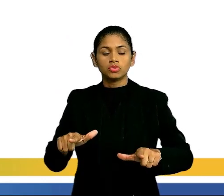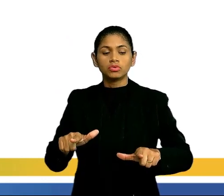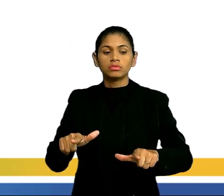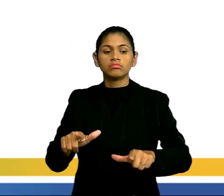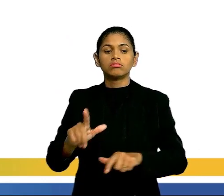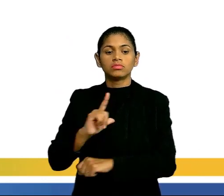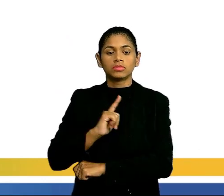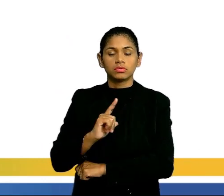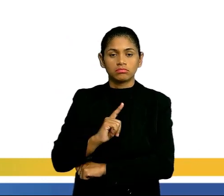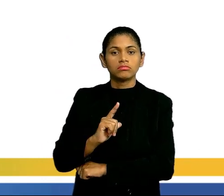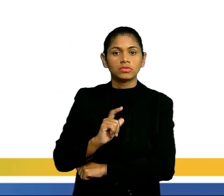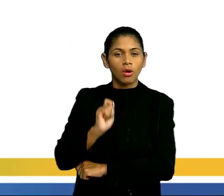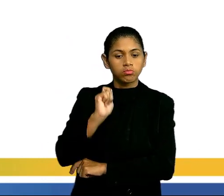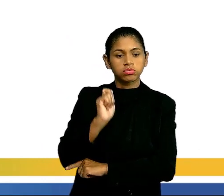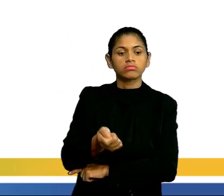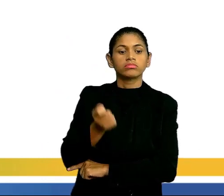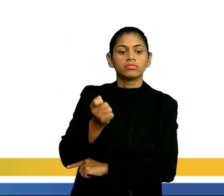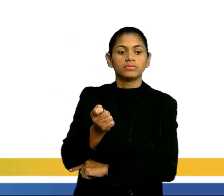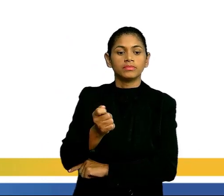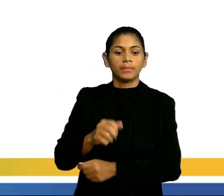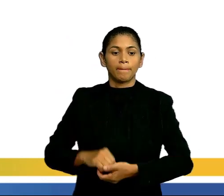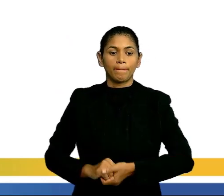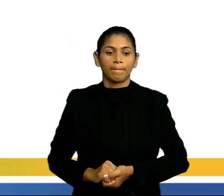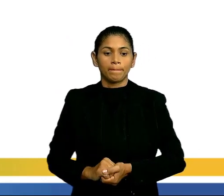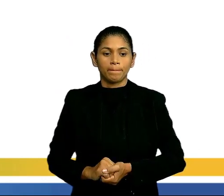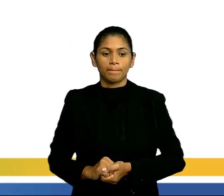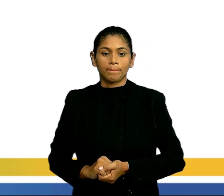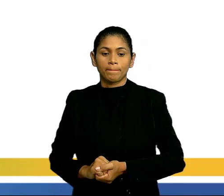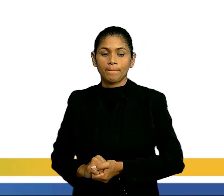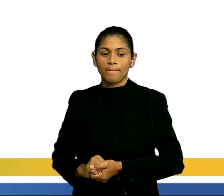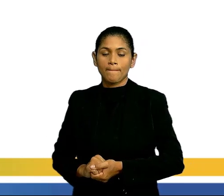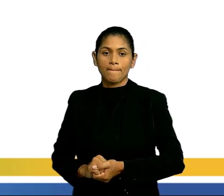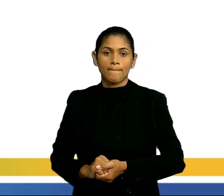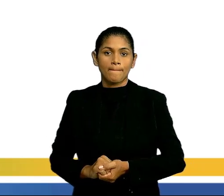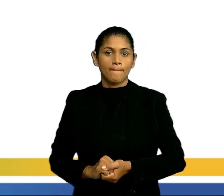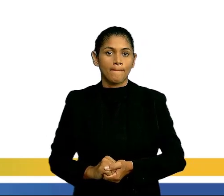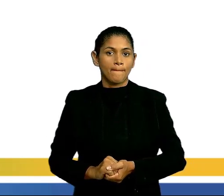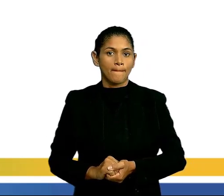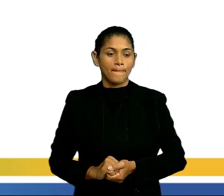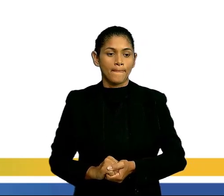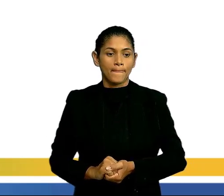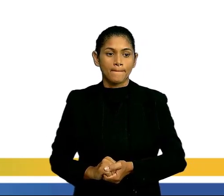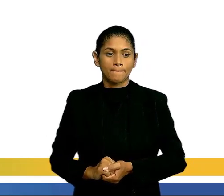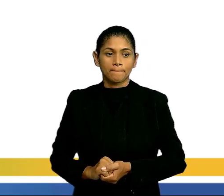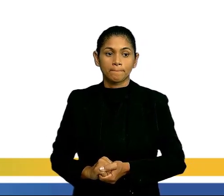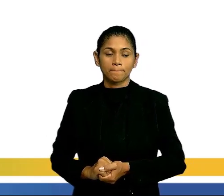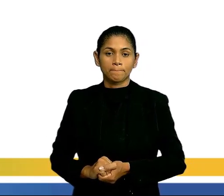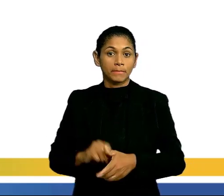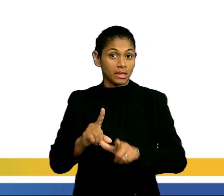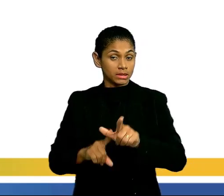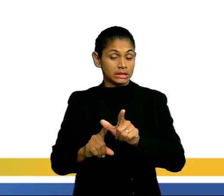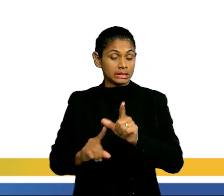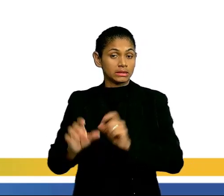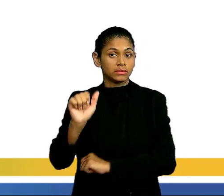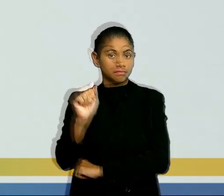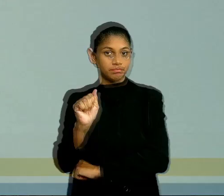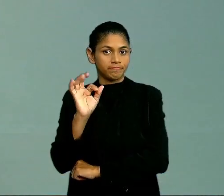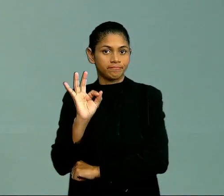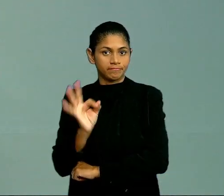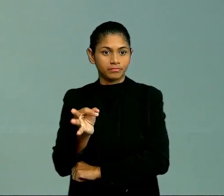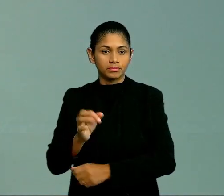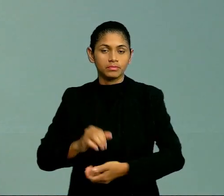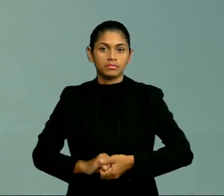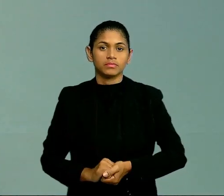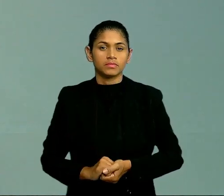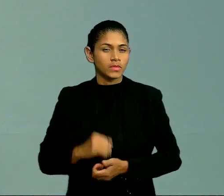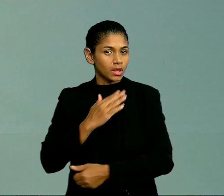à vontade. Então não segue aí ao comando da questão, tá? Alternativa correta, letra A.